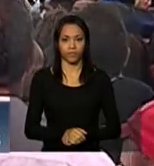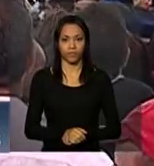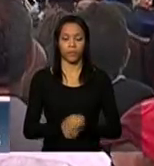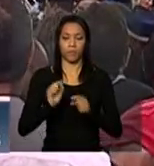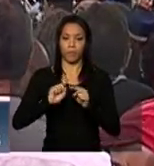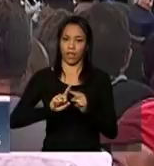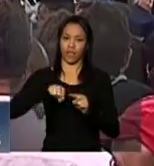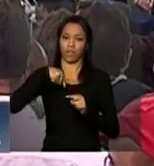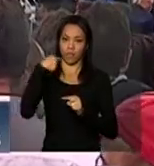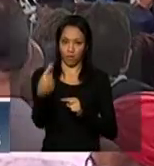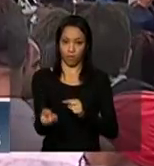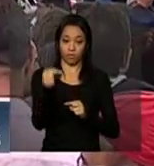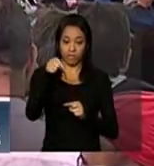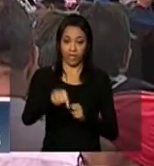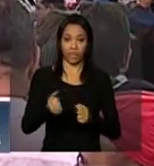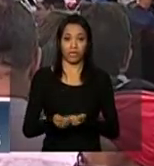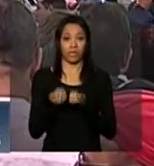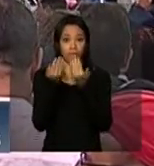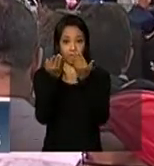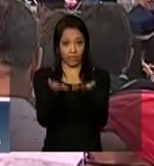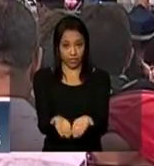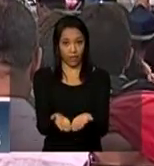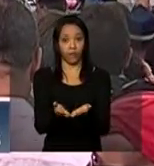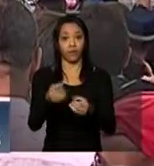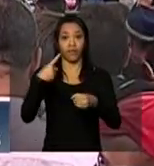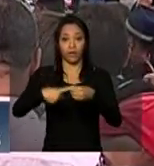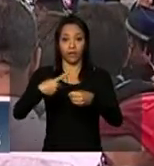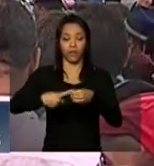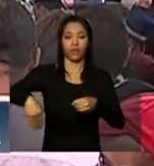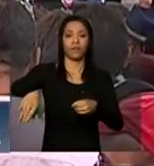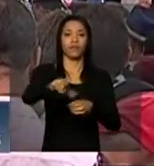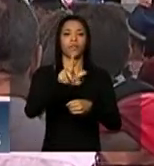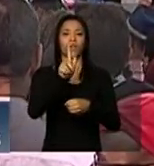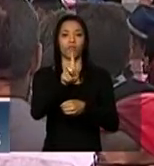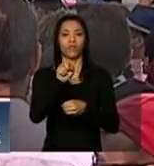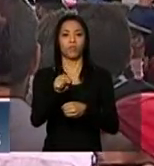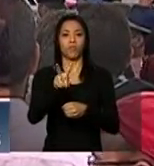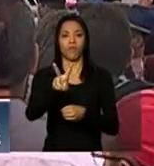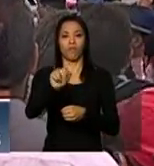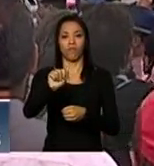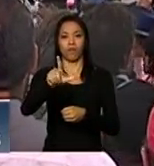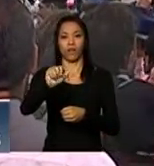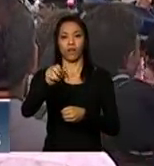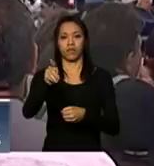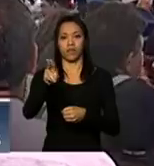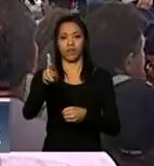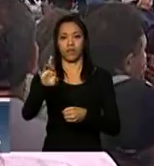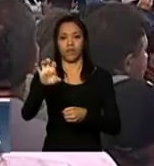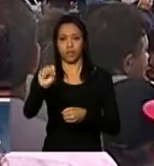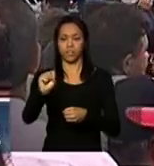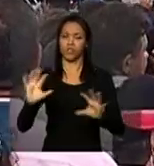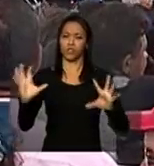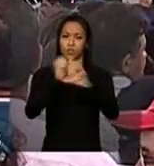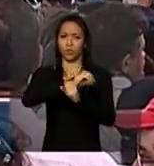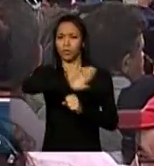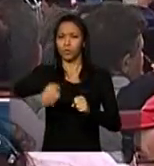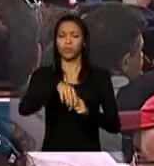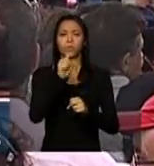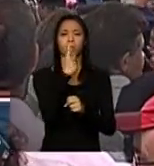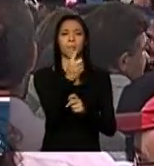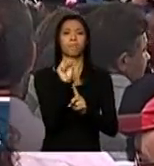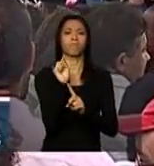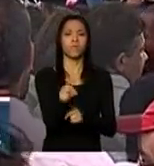após essa entrega em Governador Valadares o governo federal terá entregue um total de